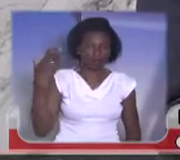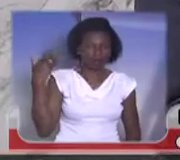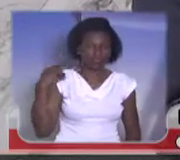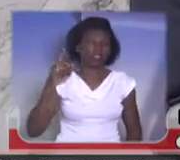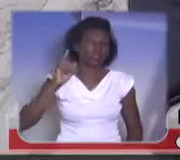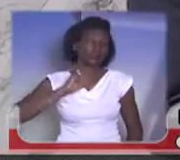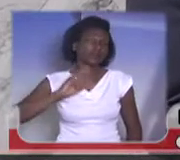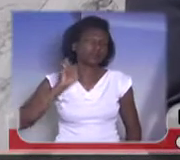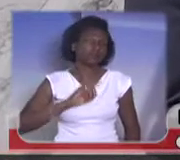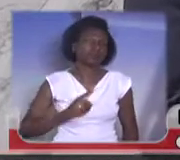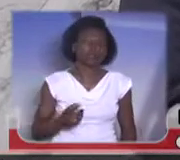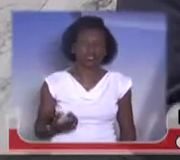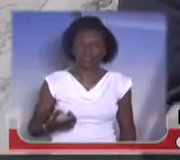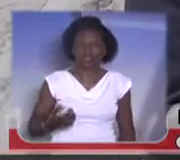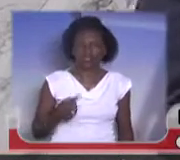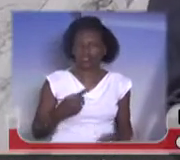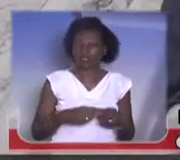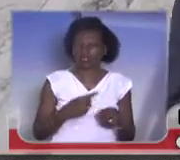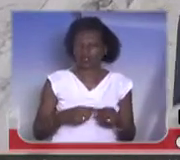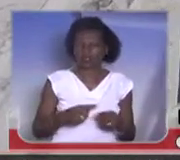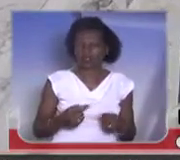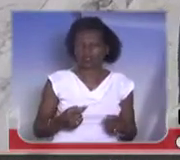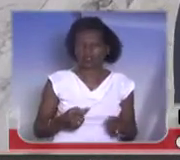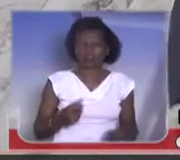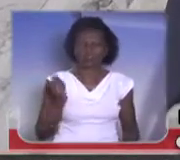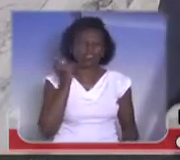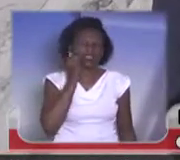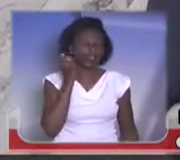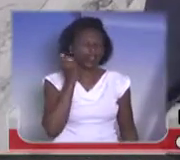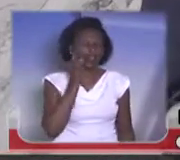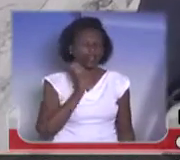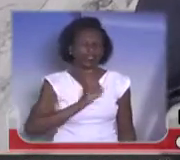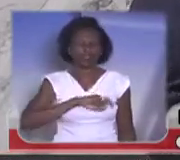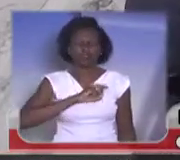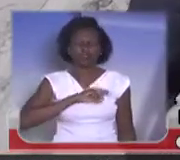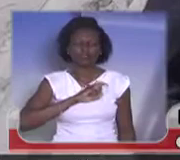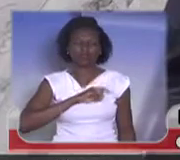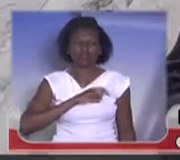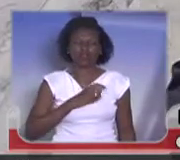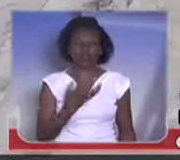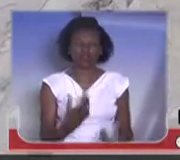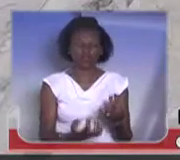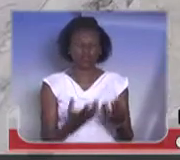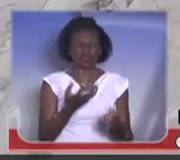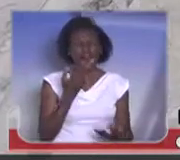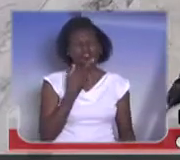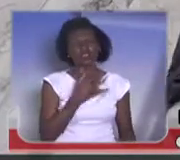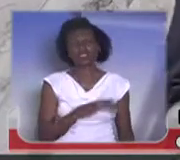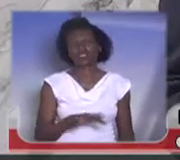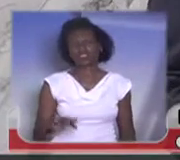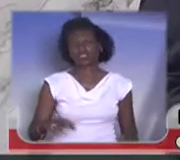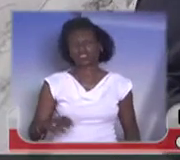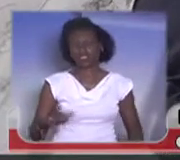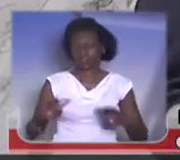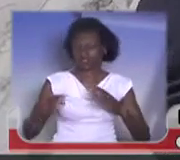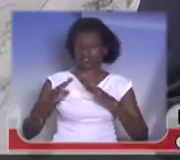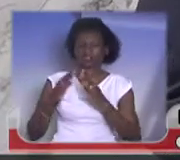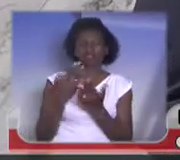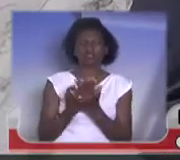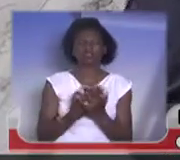gerais salvo engano no interior de minas que um safado um maldito tocou fogo em crianças dentro de uma creche